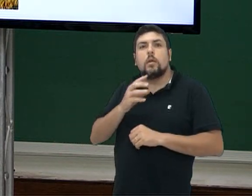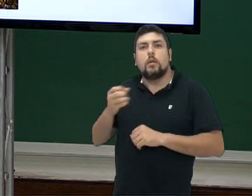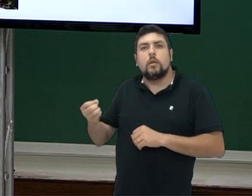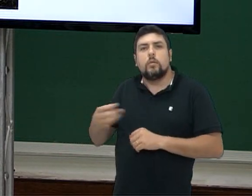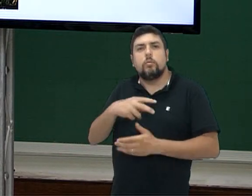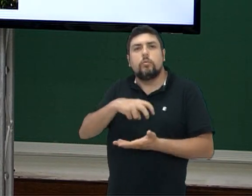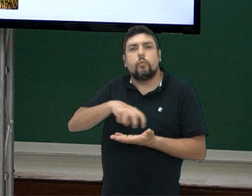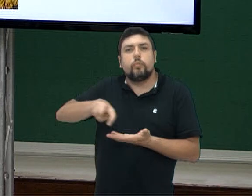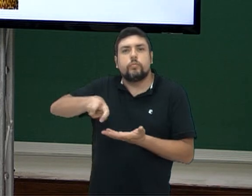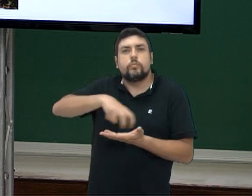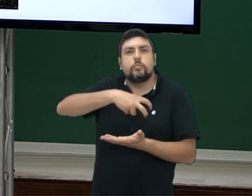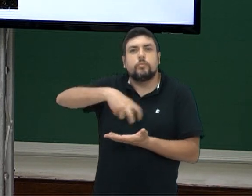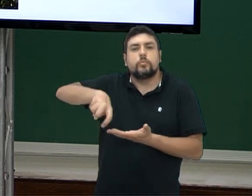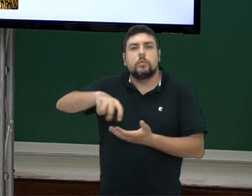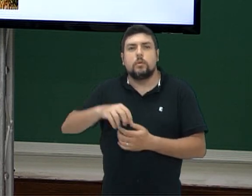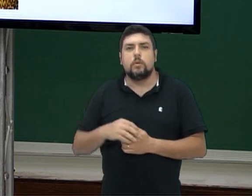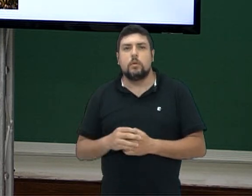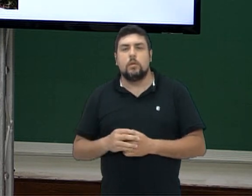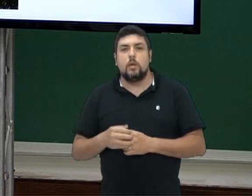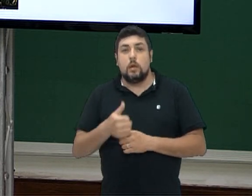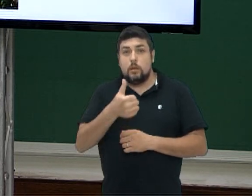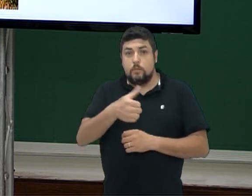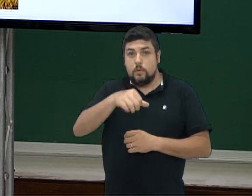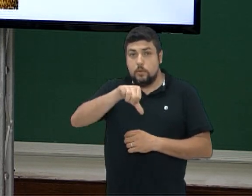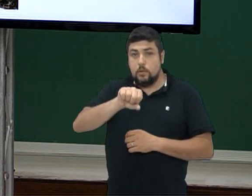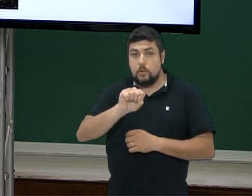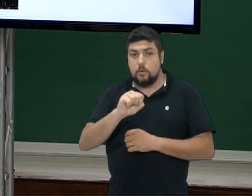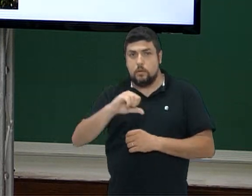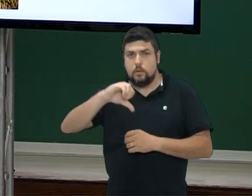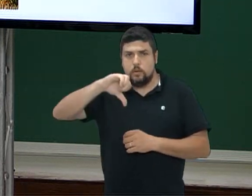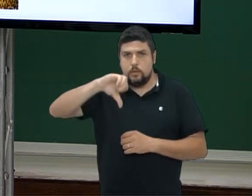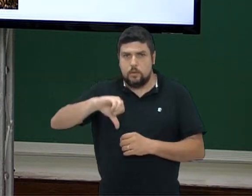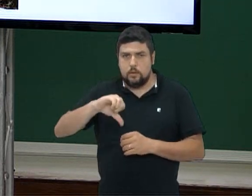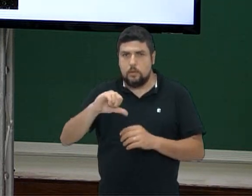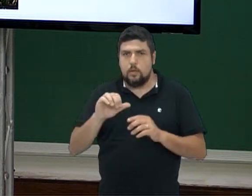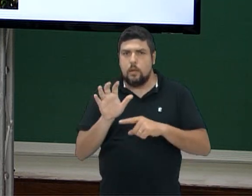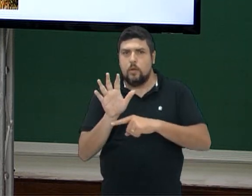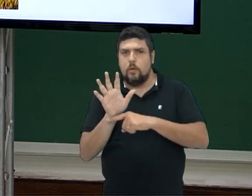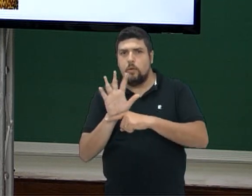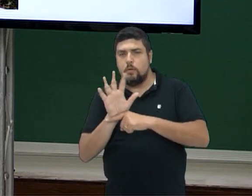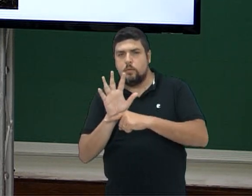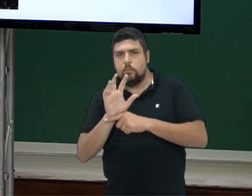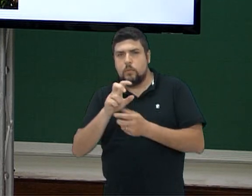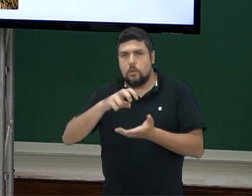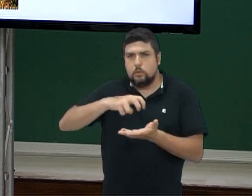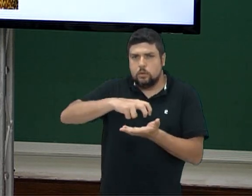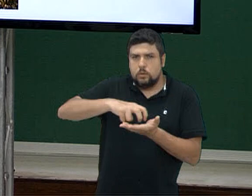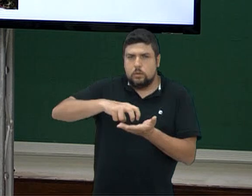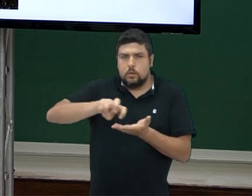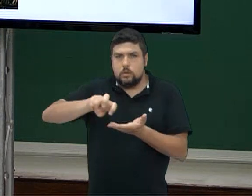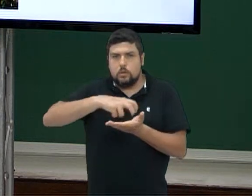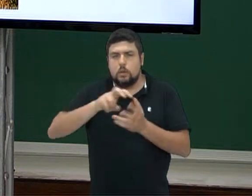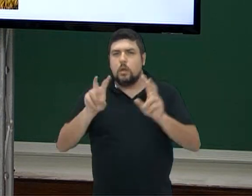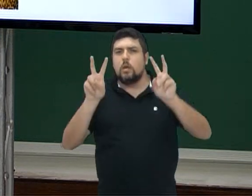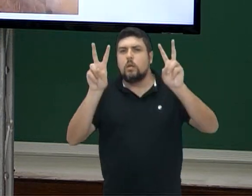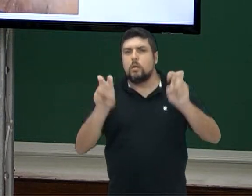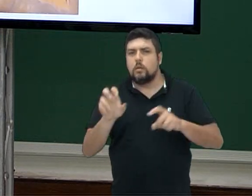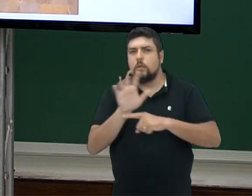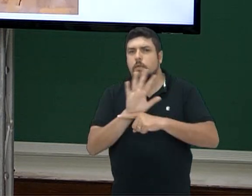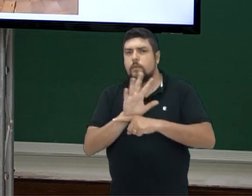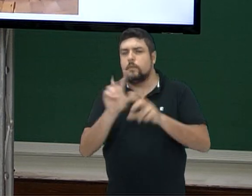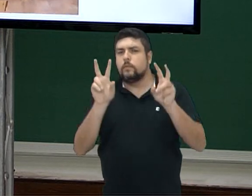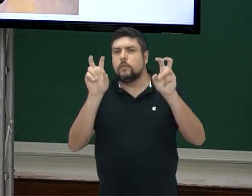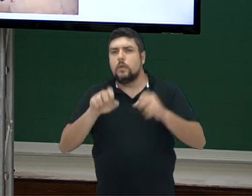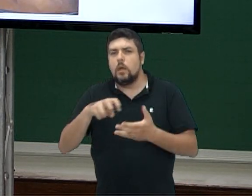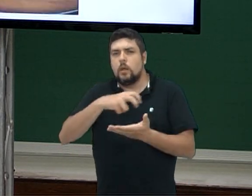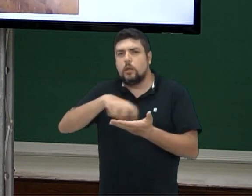Os Skatistas e em 89 o filme Skates na Pista da Morte. Então, esse foi uma das coisas importantes que